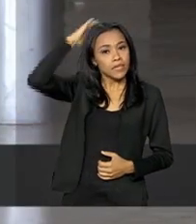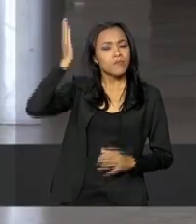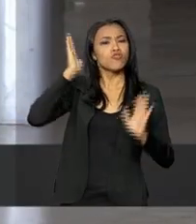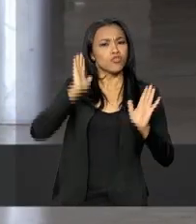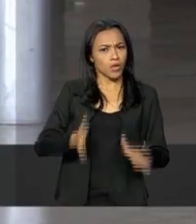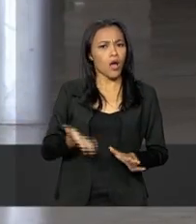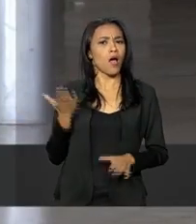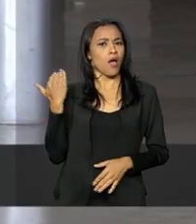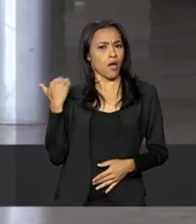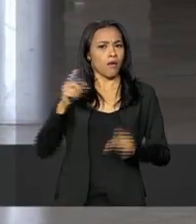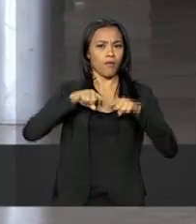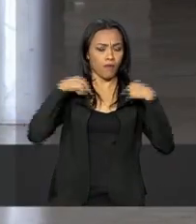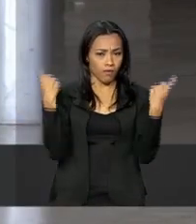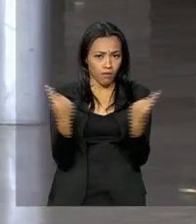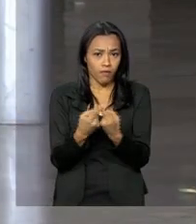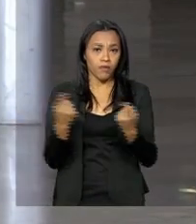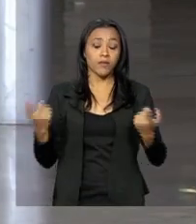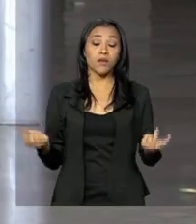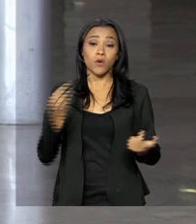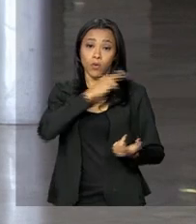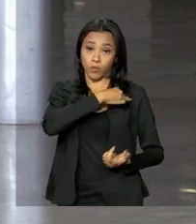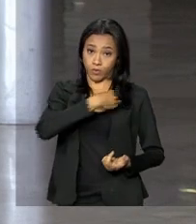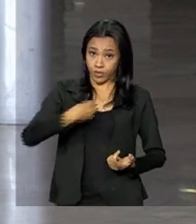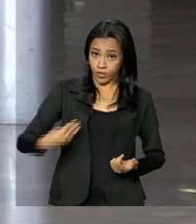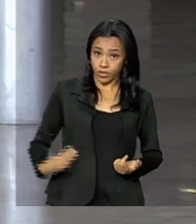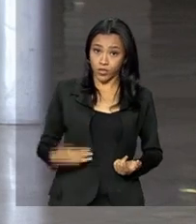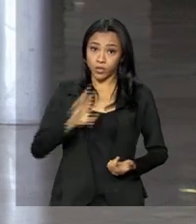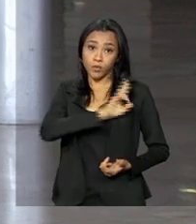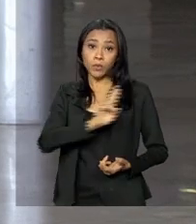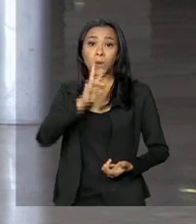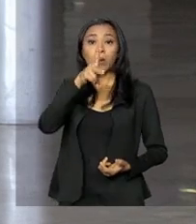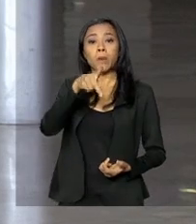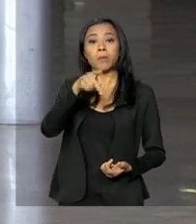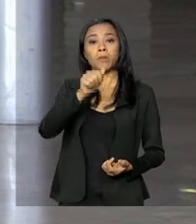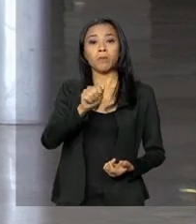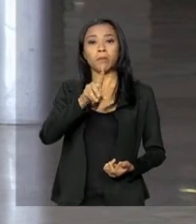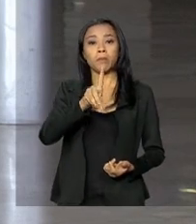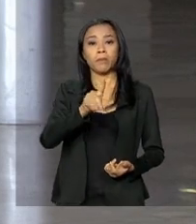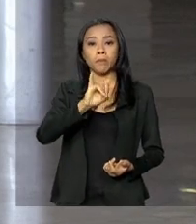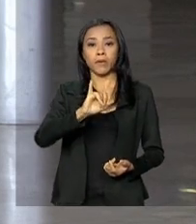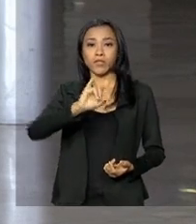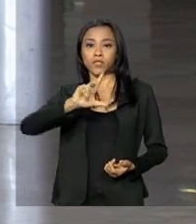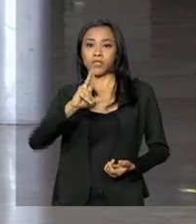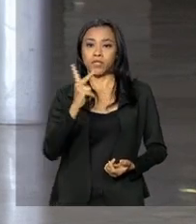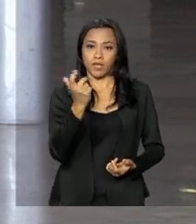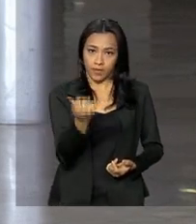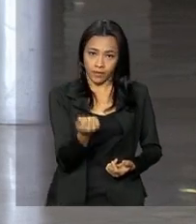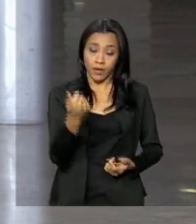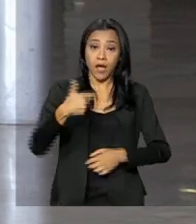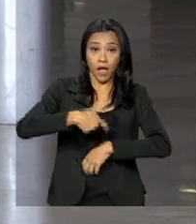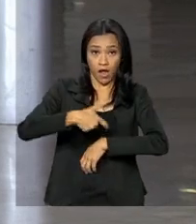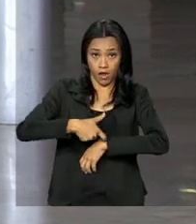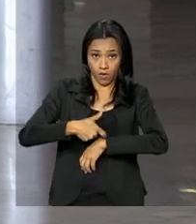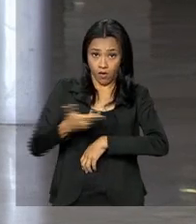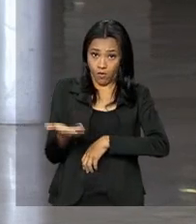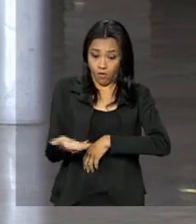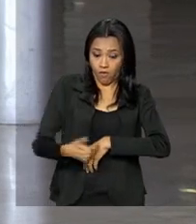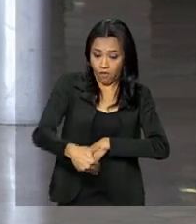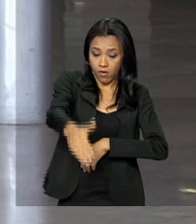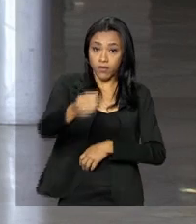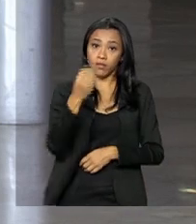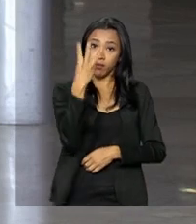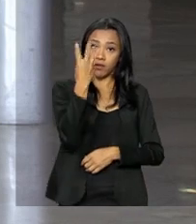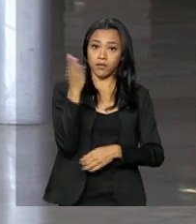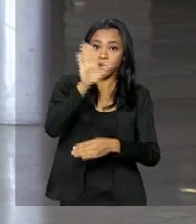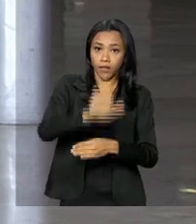reunido hoje pela manhã com o ministro chefe da casa civil eliseu padilha o agora tarde às três horas da tarde o presidente recebe